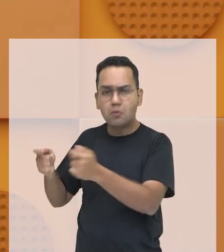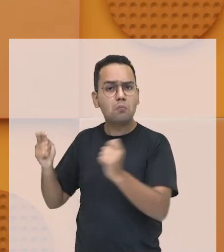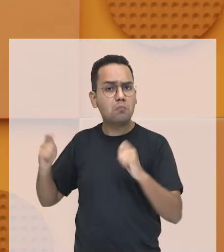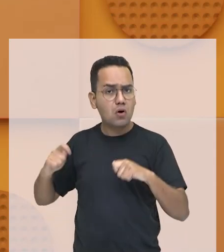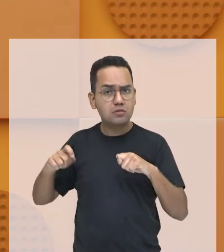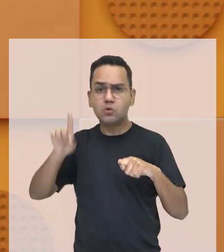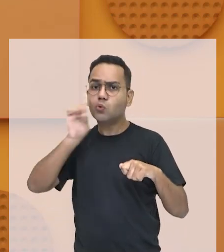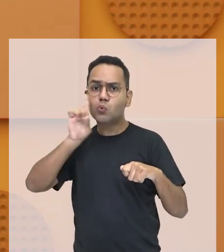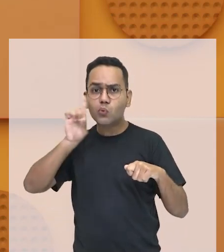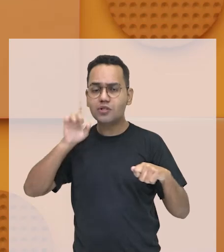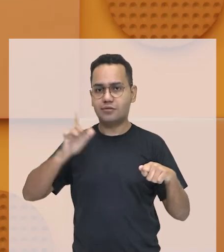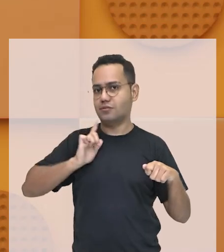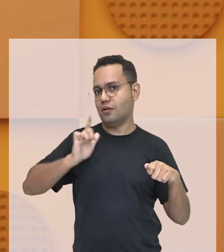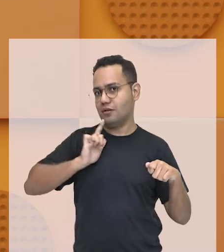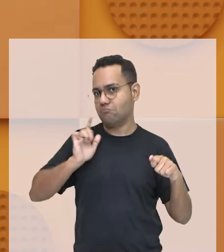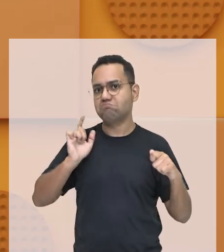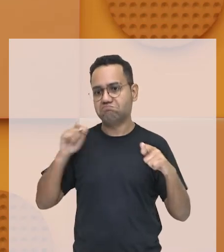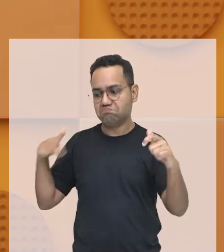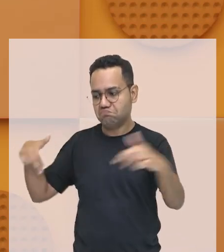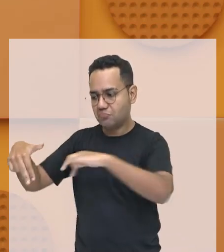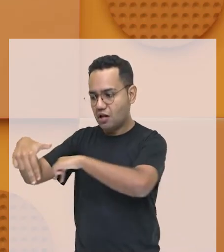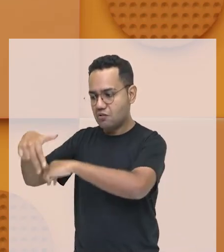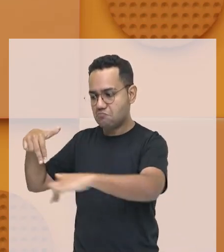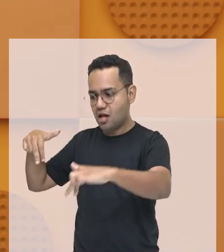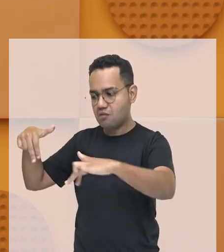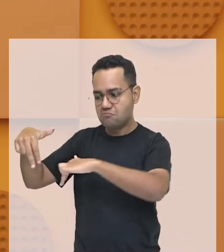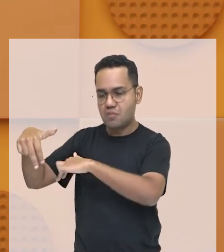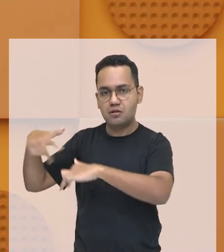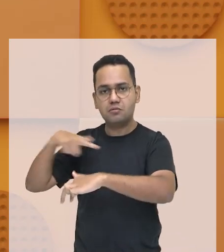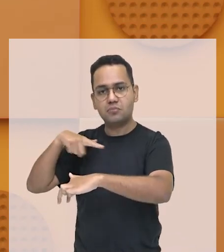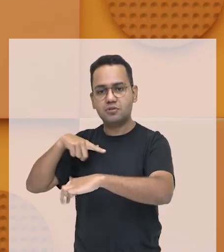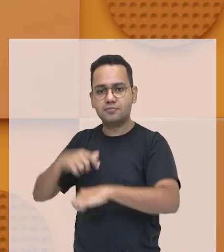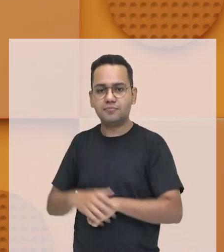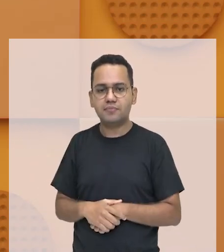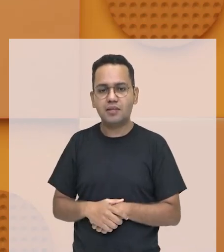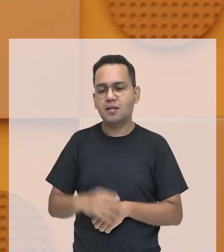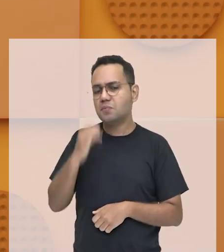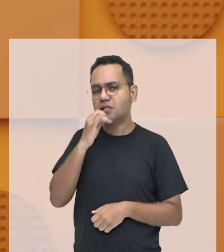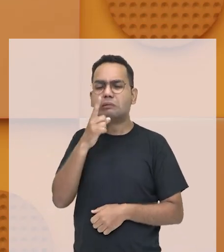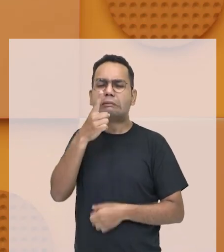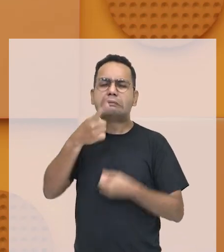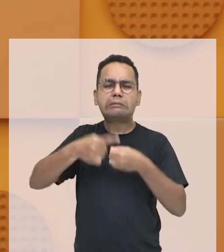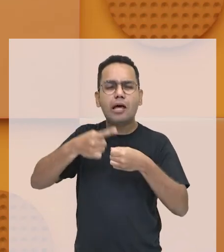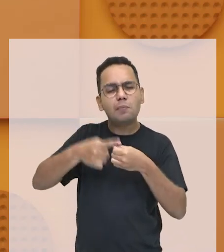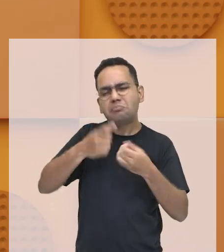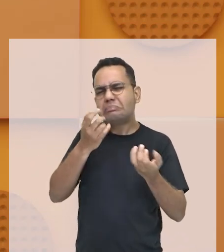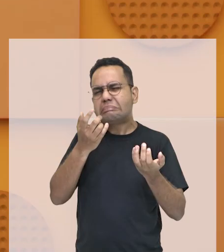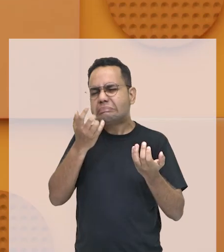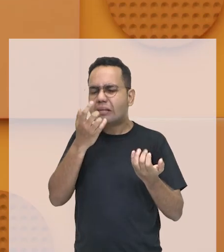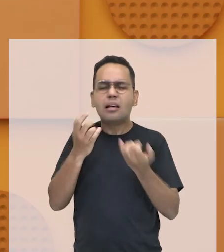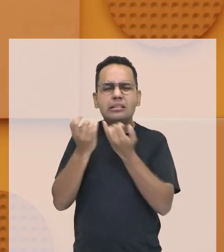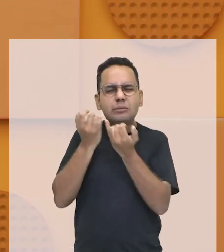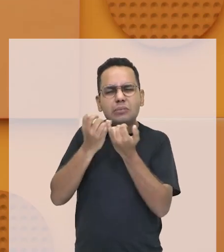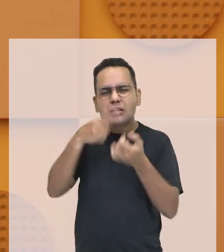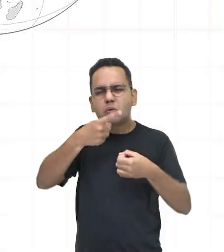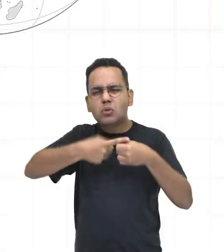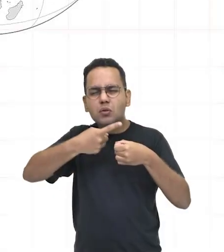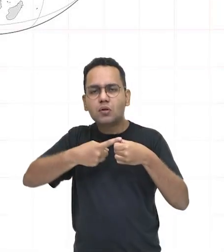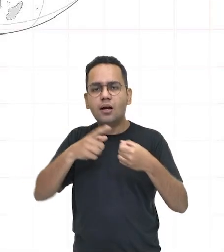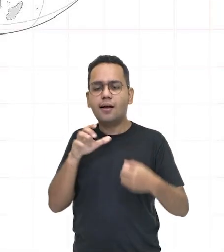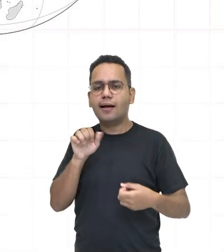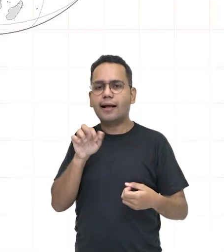né? Vão e voltam como se nós fôssemos aqui em Careiro, por exemplo. Então vamos dar uma olhada aí sobre